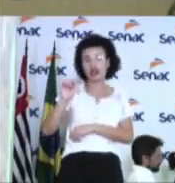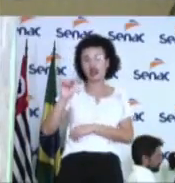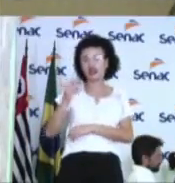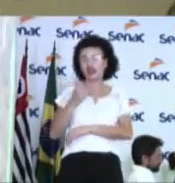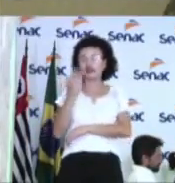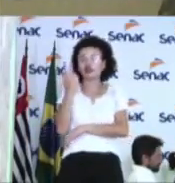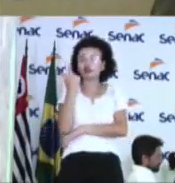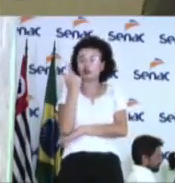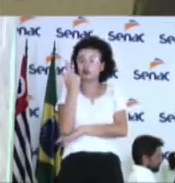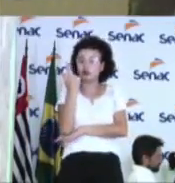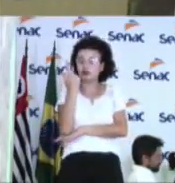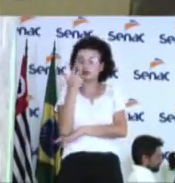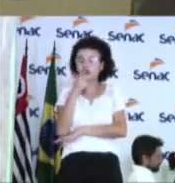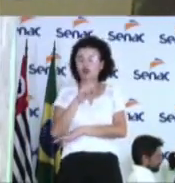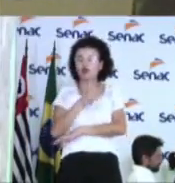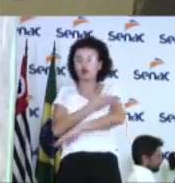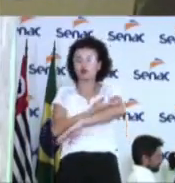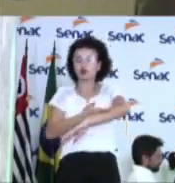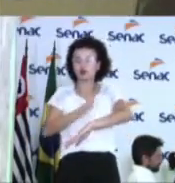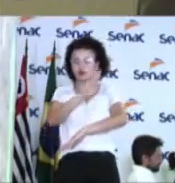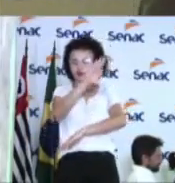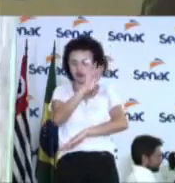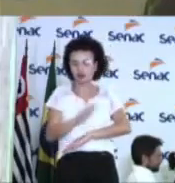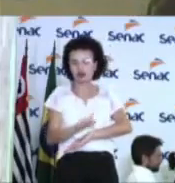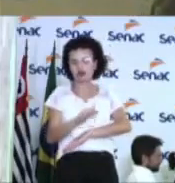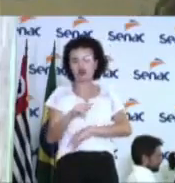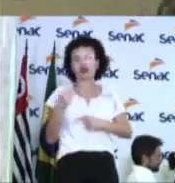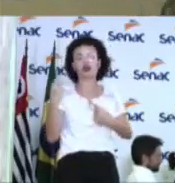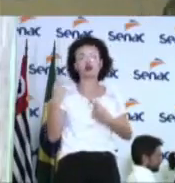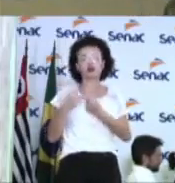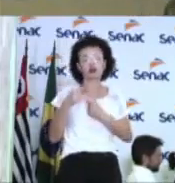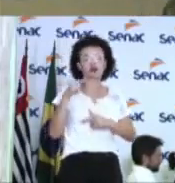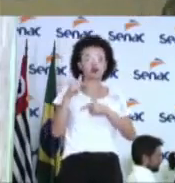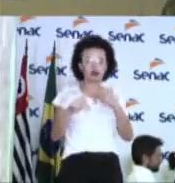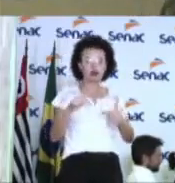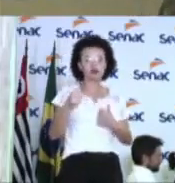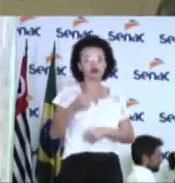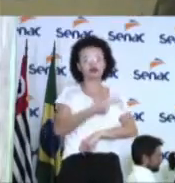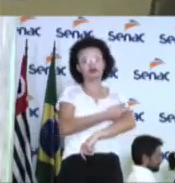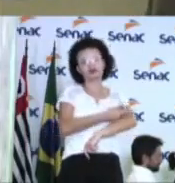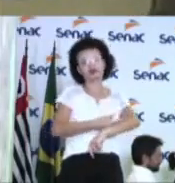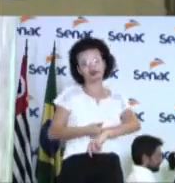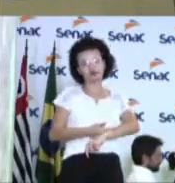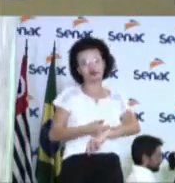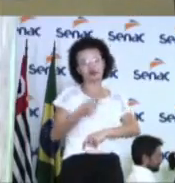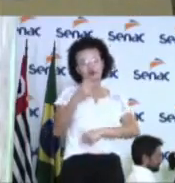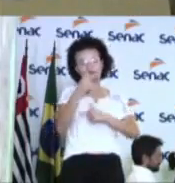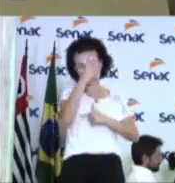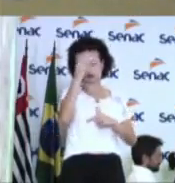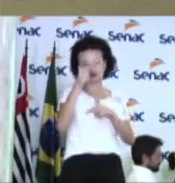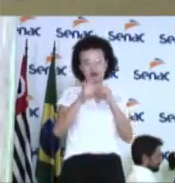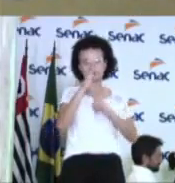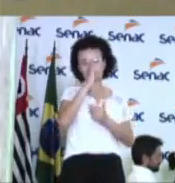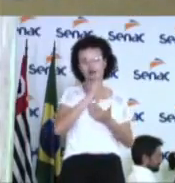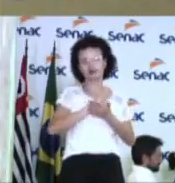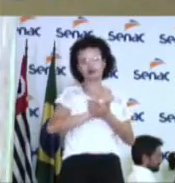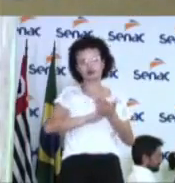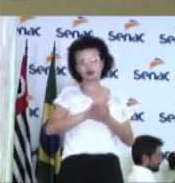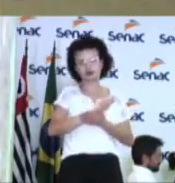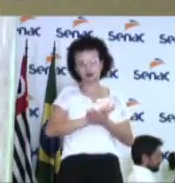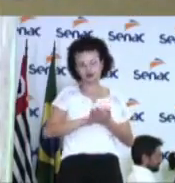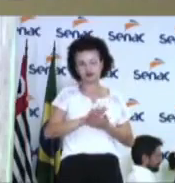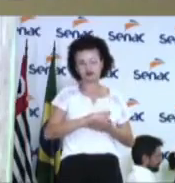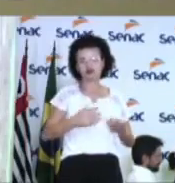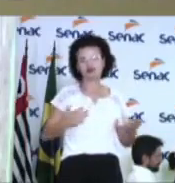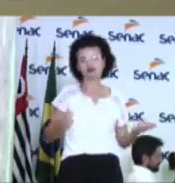geralmente, mesmo porque, né, é um serviço que tem que ser respeitado, né, as pessoas não trabalham de graça,